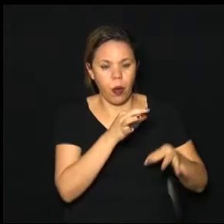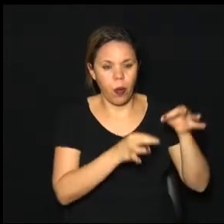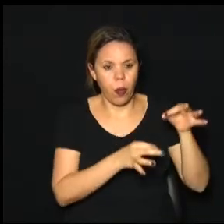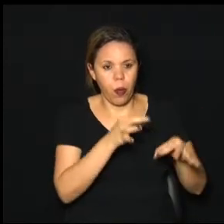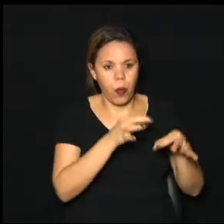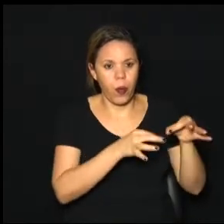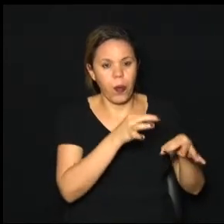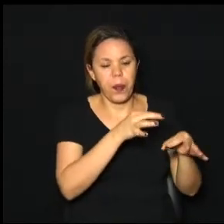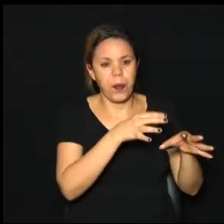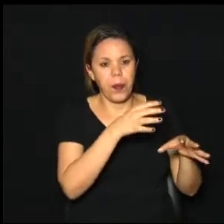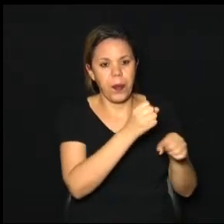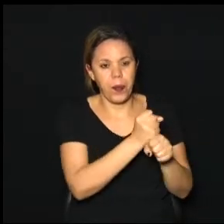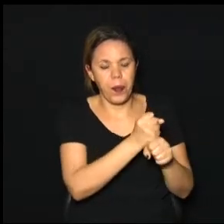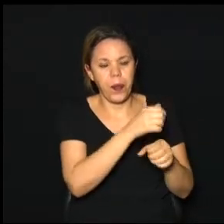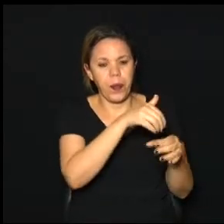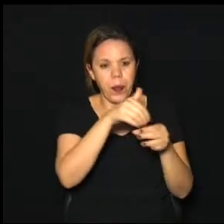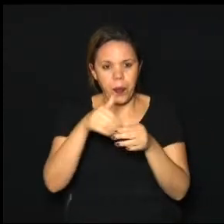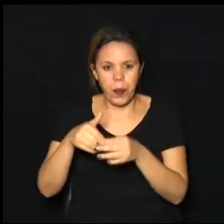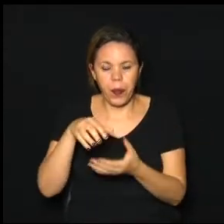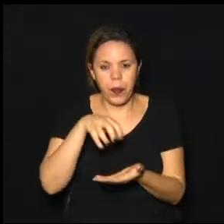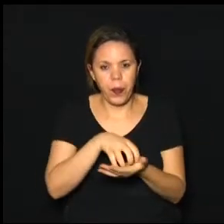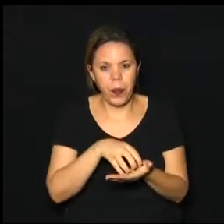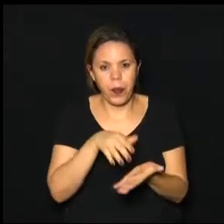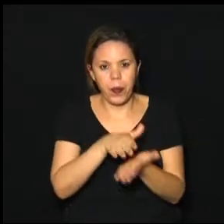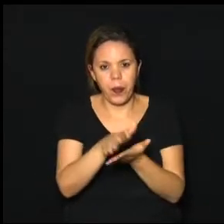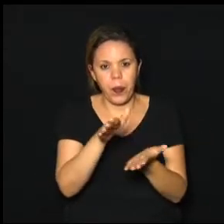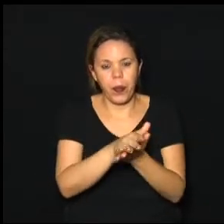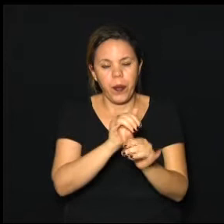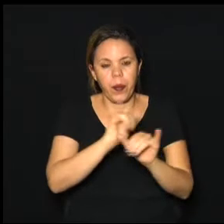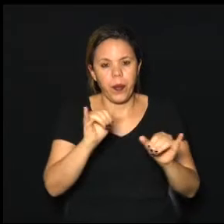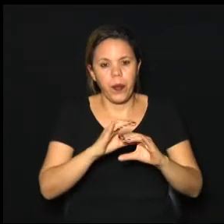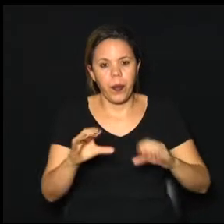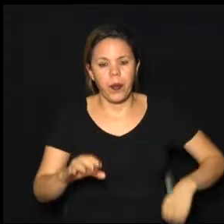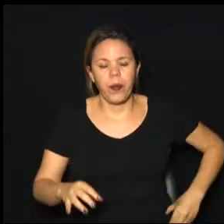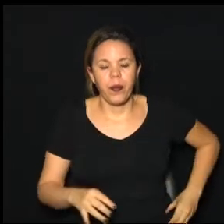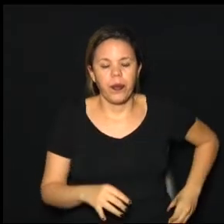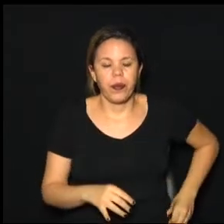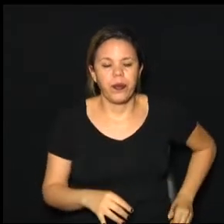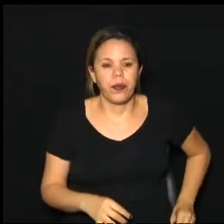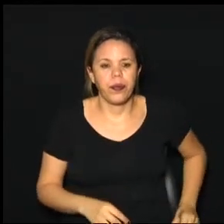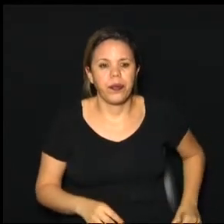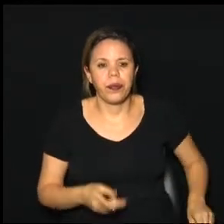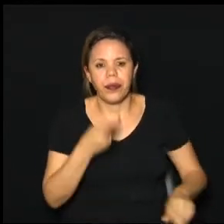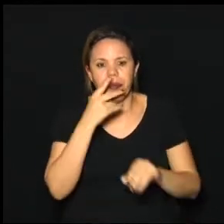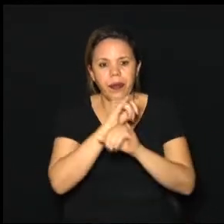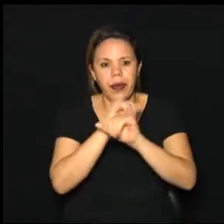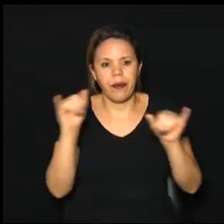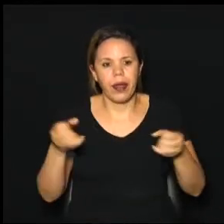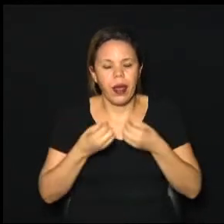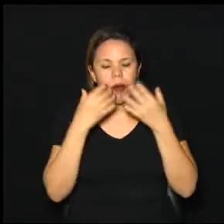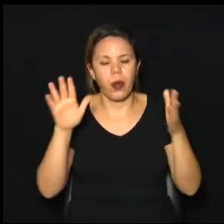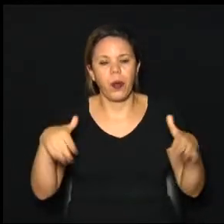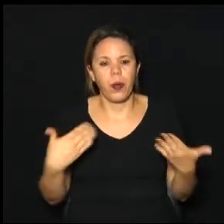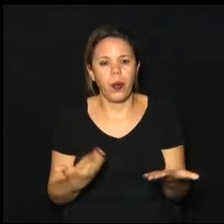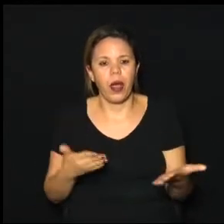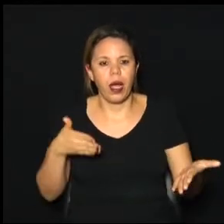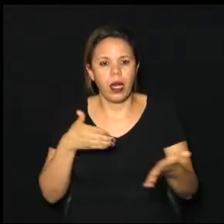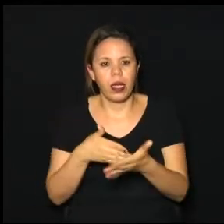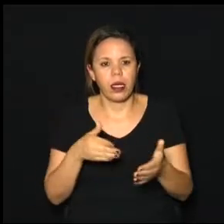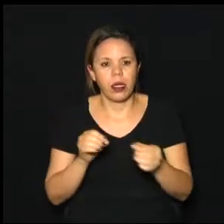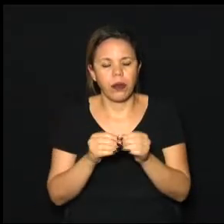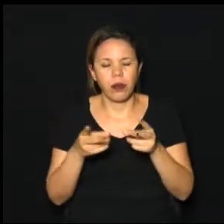Superior Eleitoral vai emitir um comunicado e vai divulgar quais serão os limites que deverão